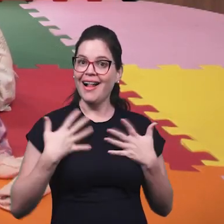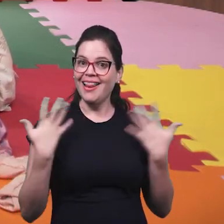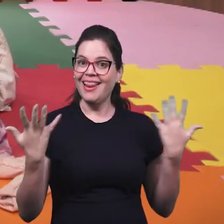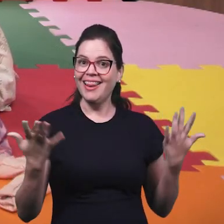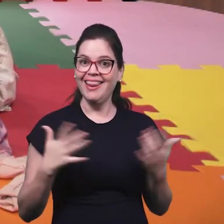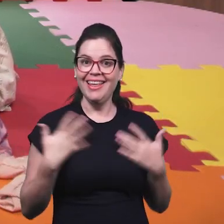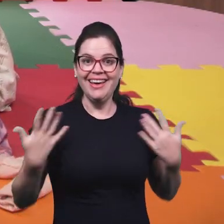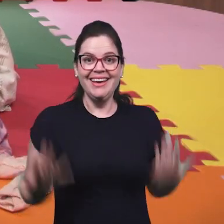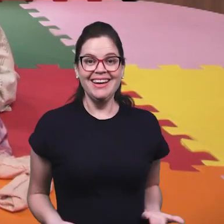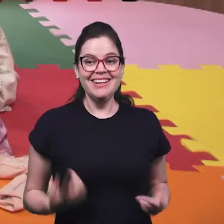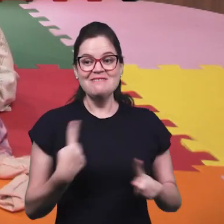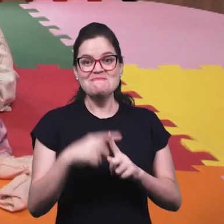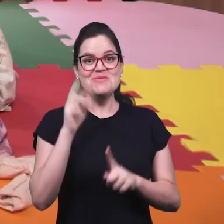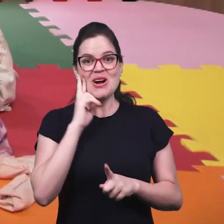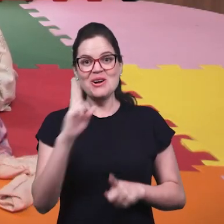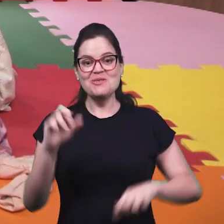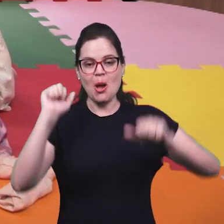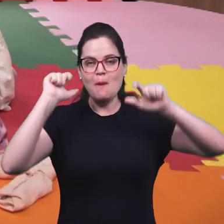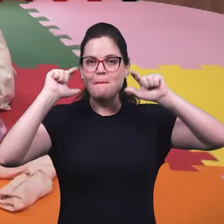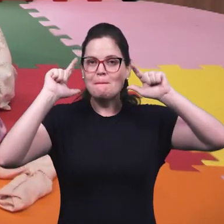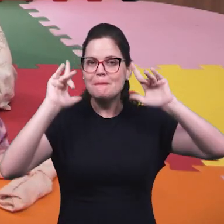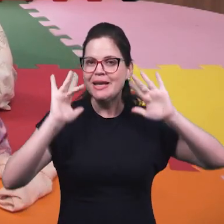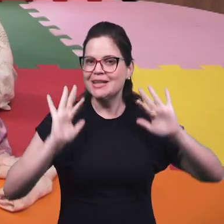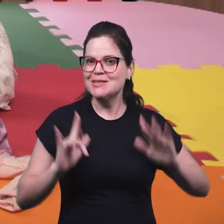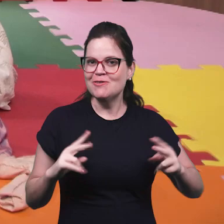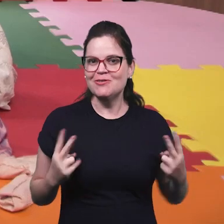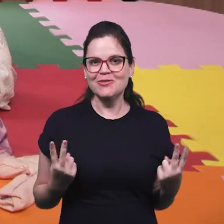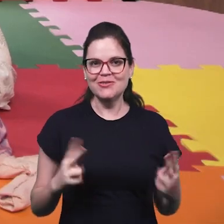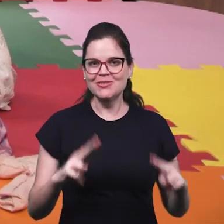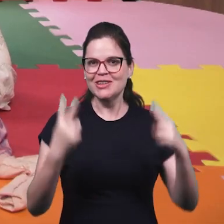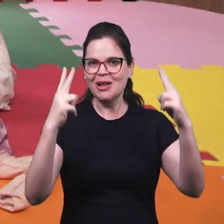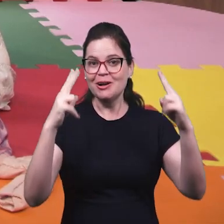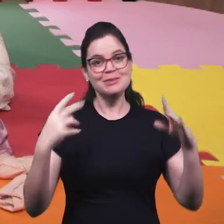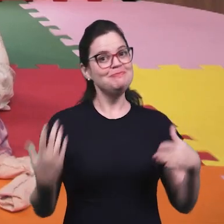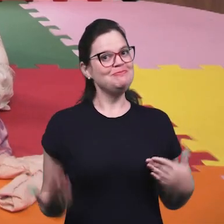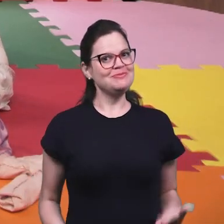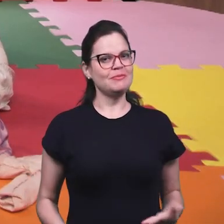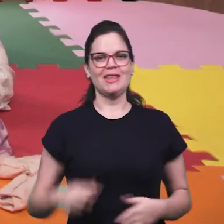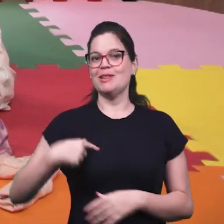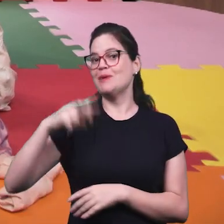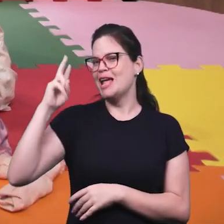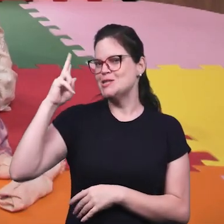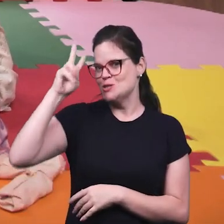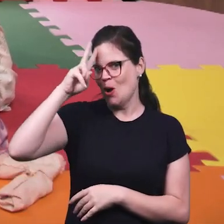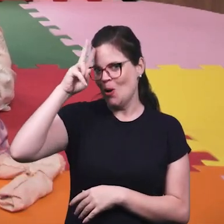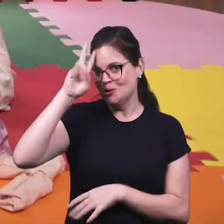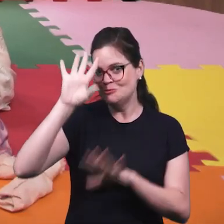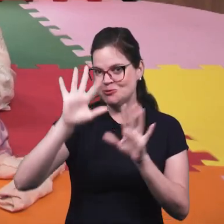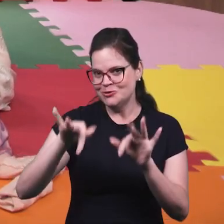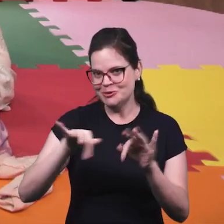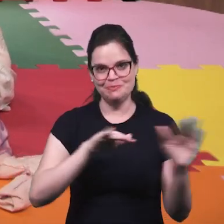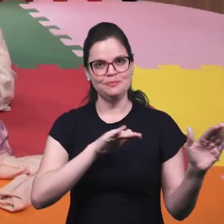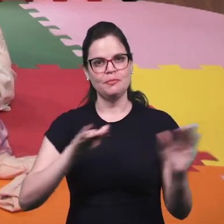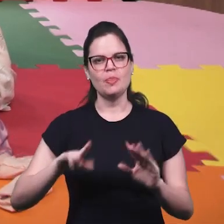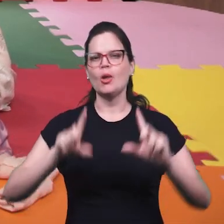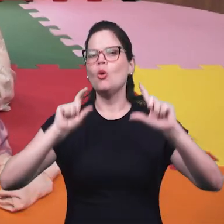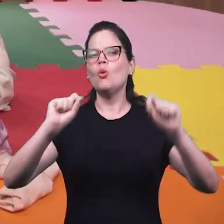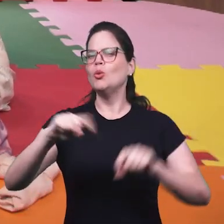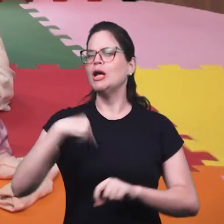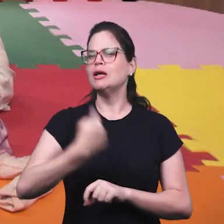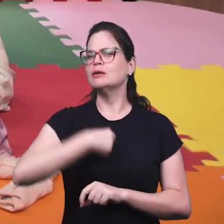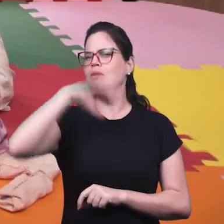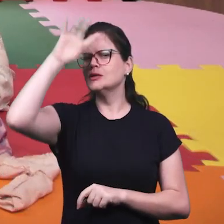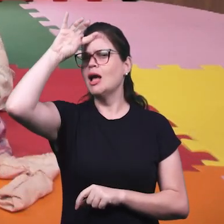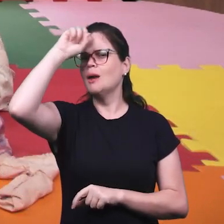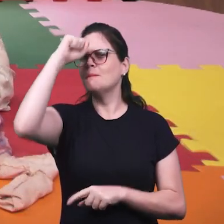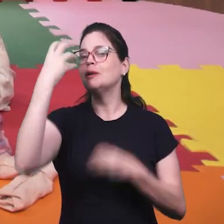vitória que o Senhor deu ao povo de Israel. E qual é a lição dessa história para nós? A lição dessa história é